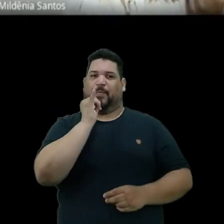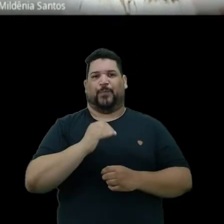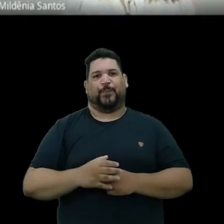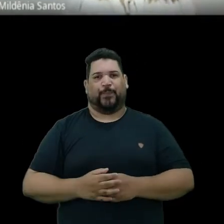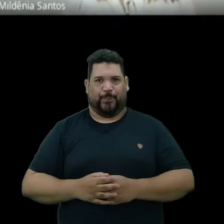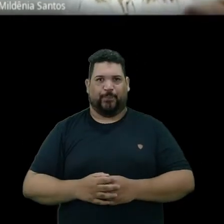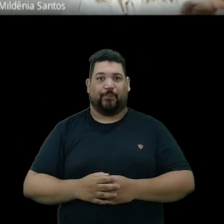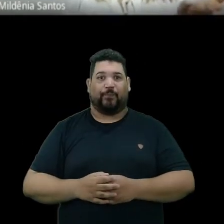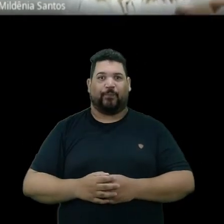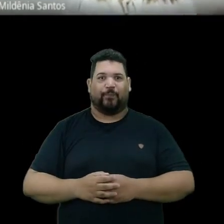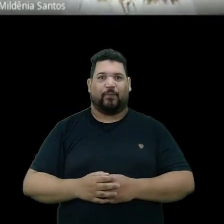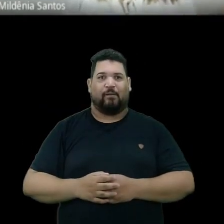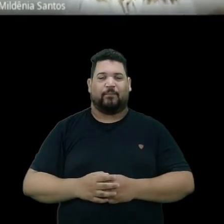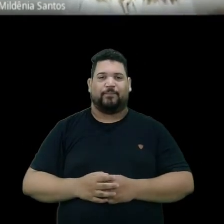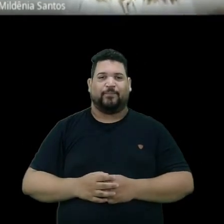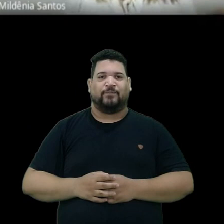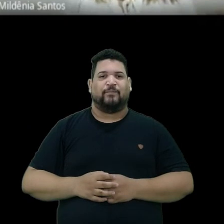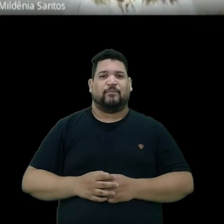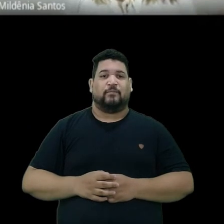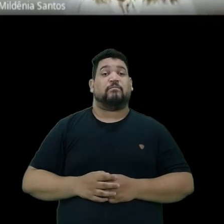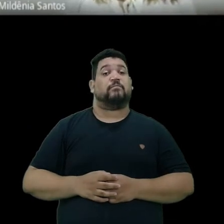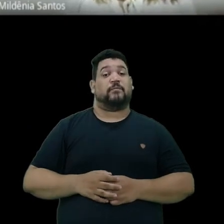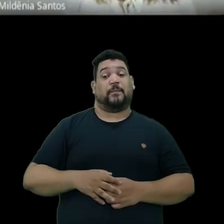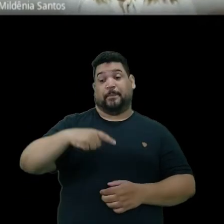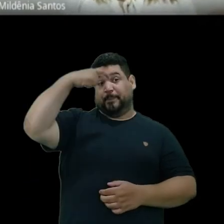eu tenho uma genética